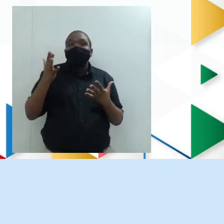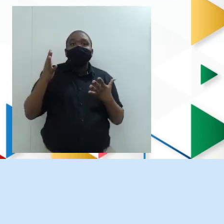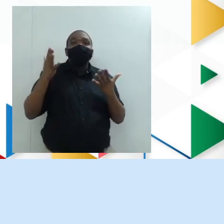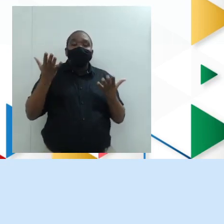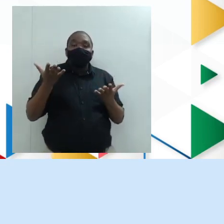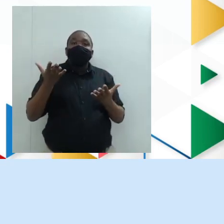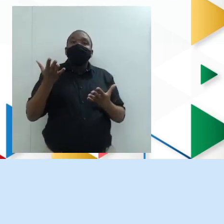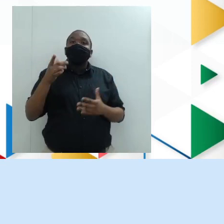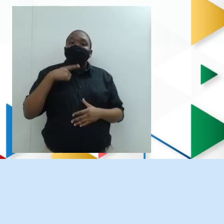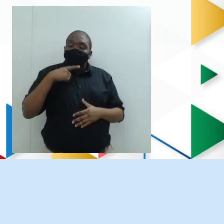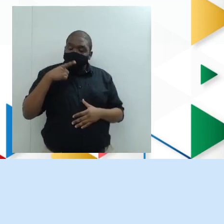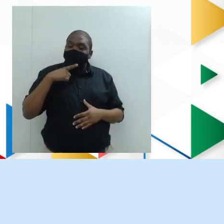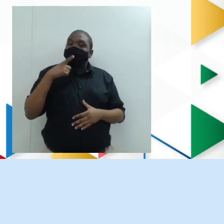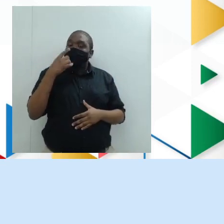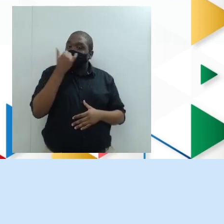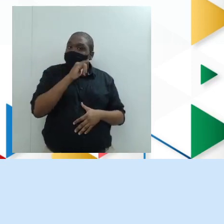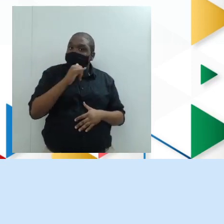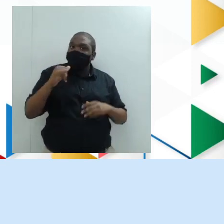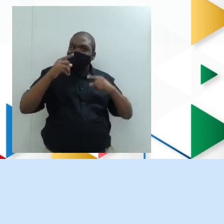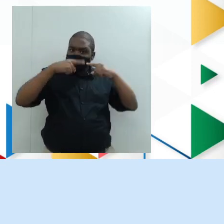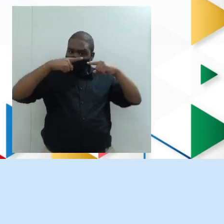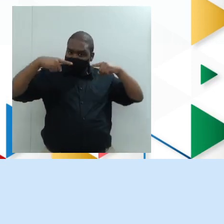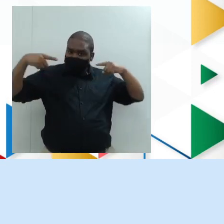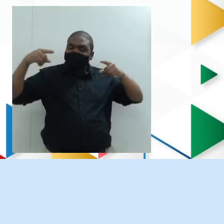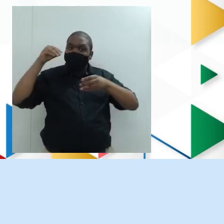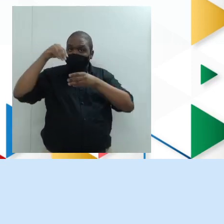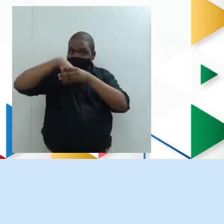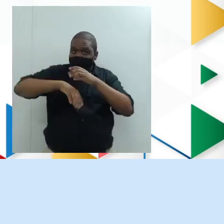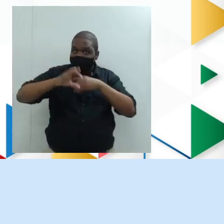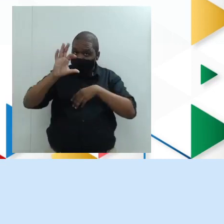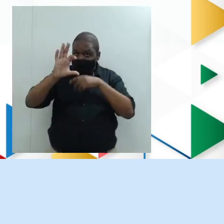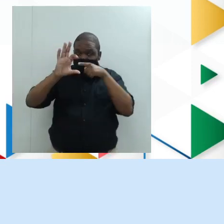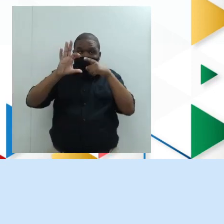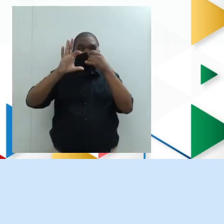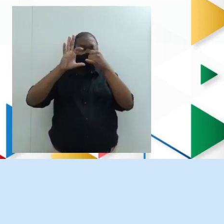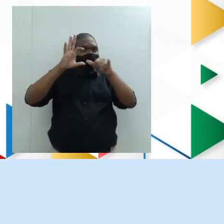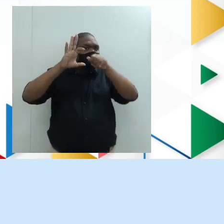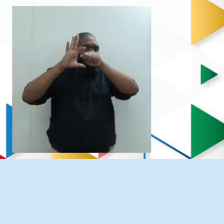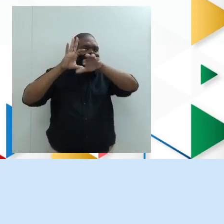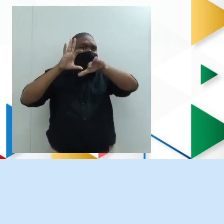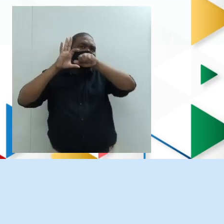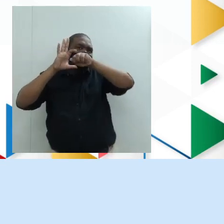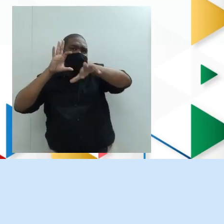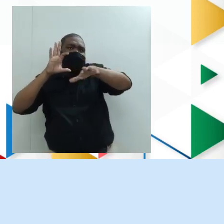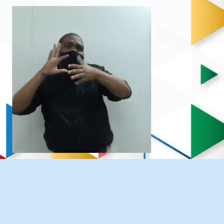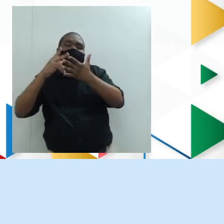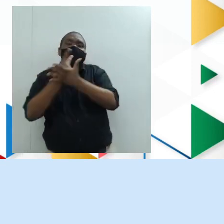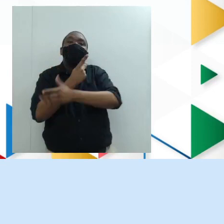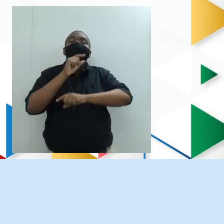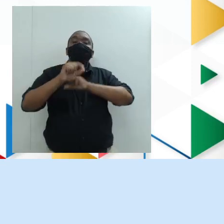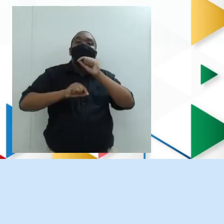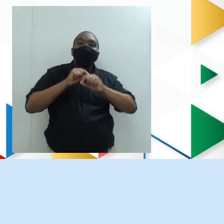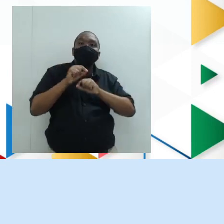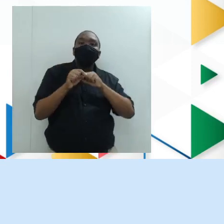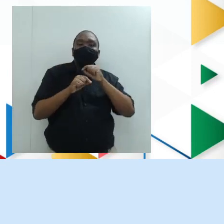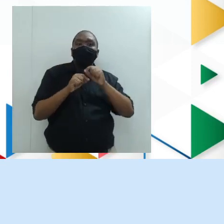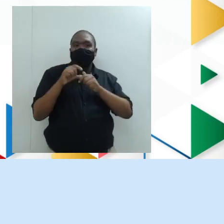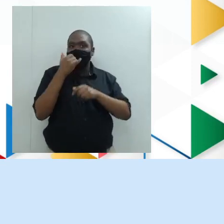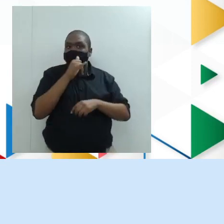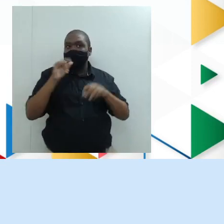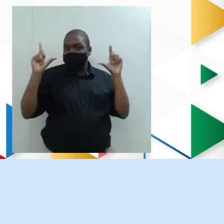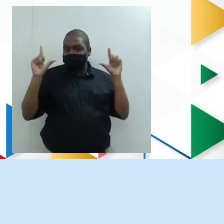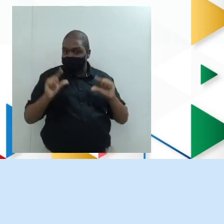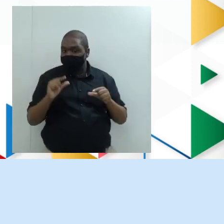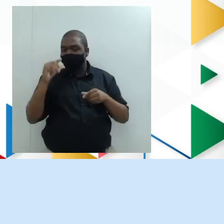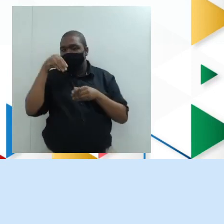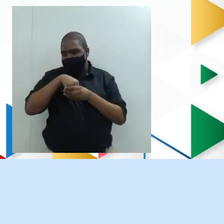são percorridos por uma corrente elétrica, vão produzir uma queda no potencial elétrico do